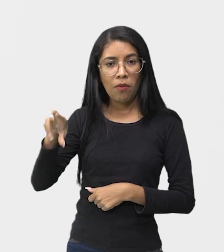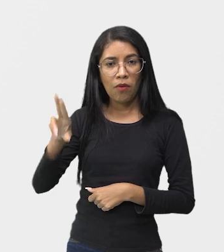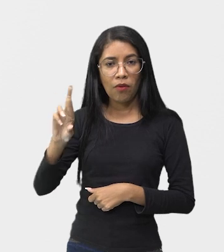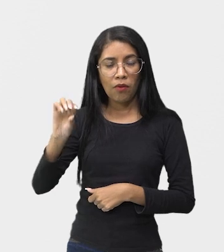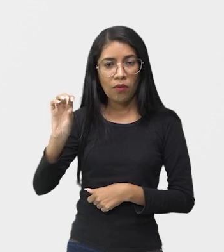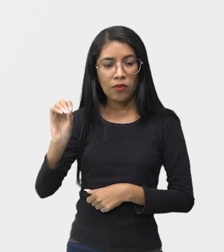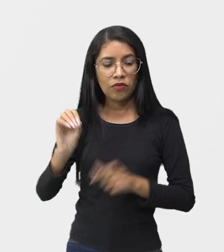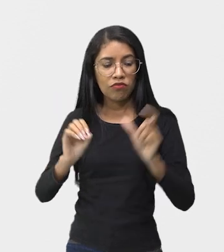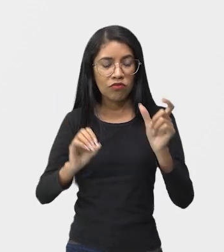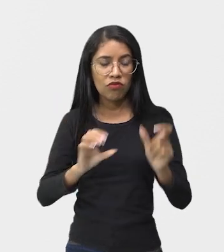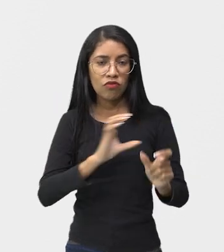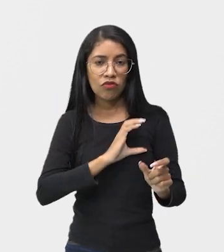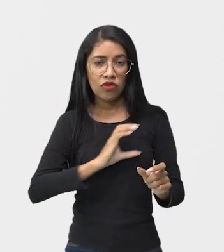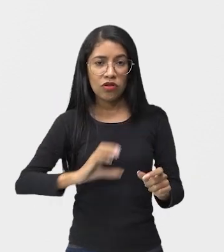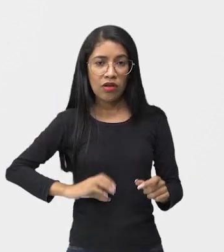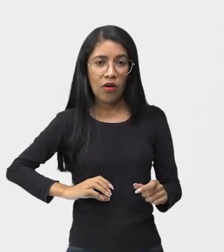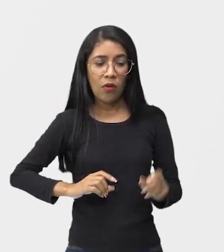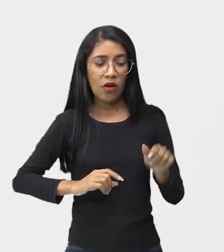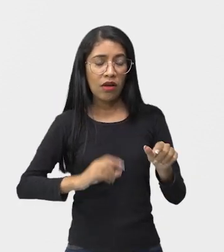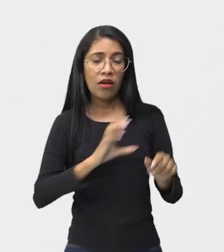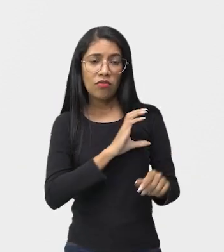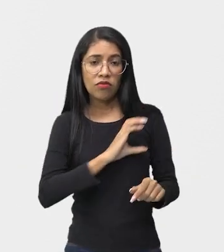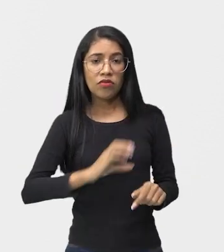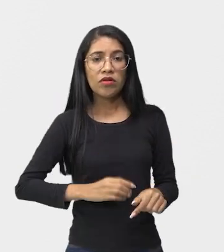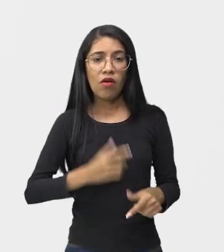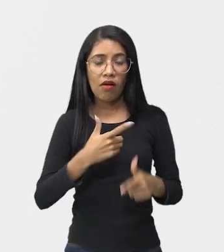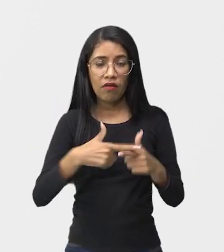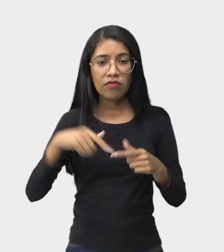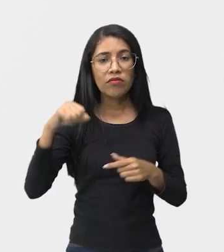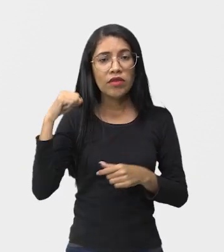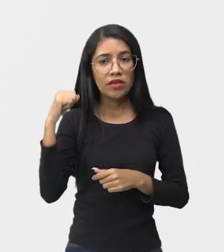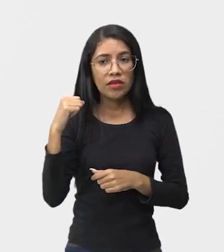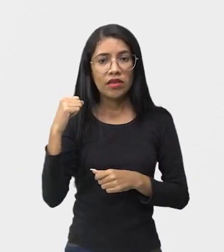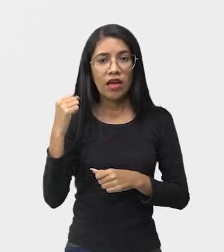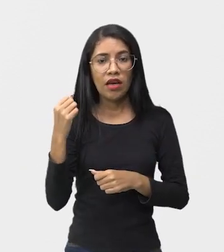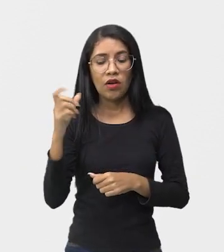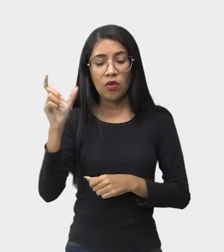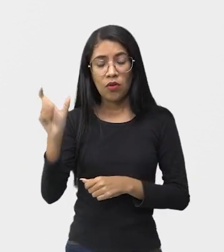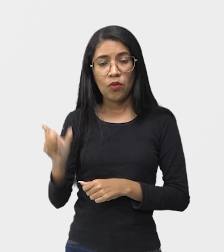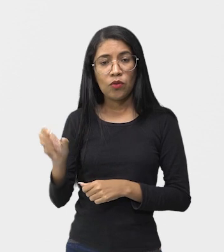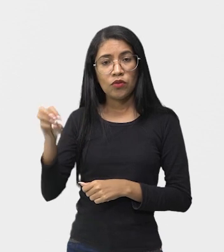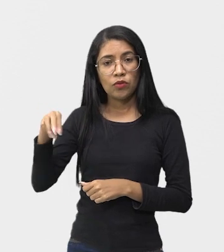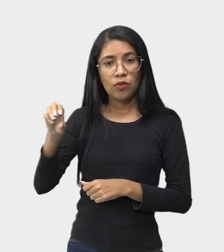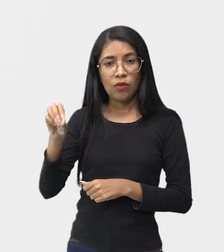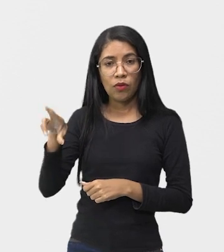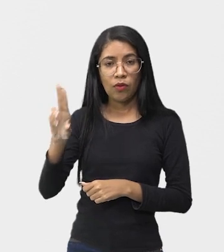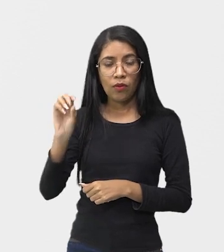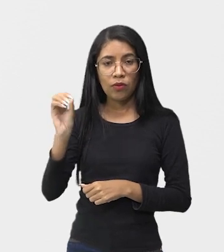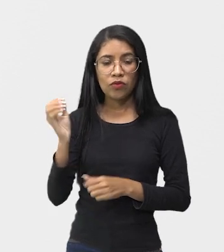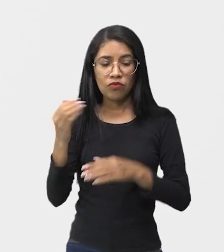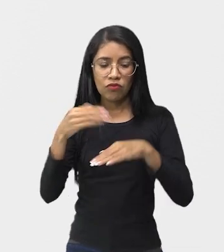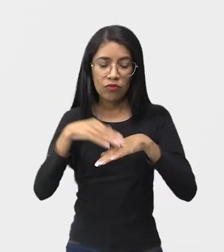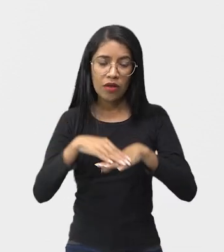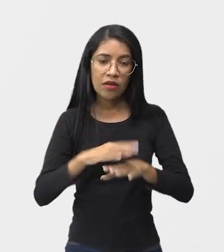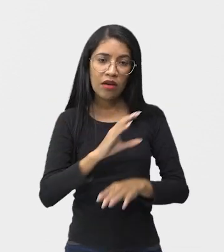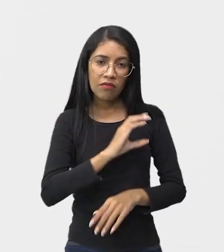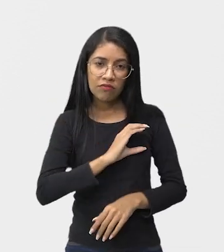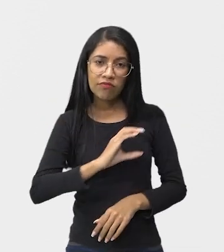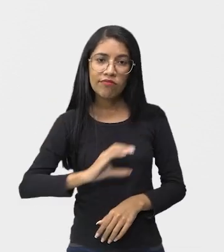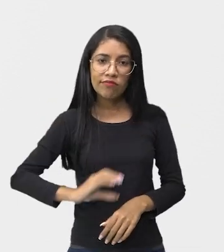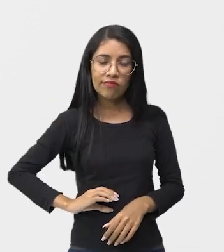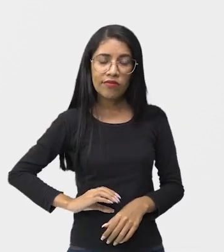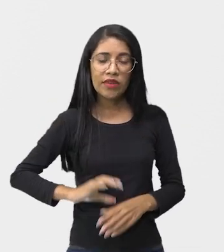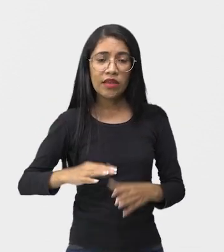cristãos, na qual este último acabam vencendo e ocorre a submissão dos mouros ao cristianismo.